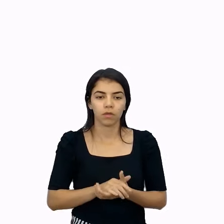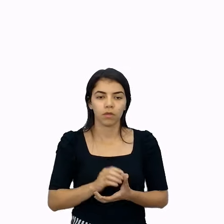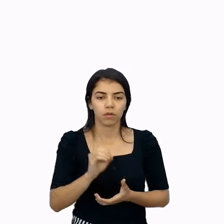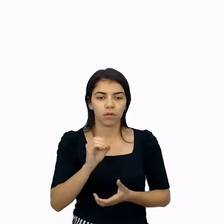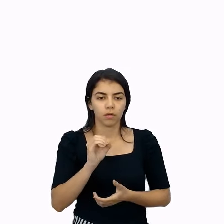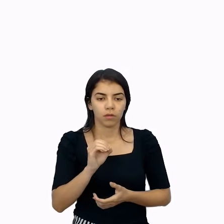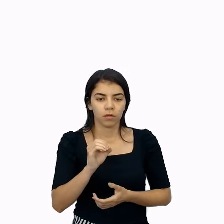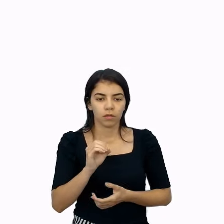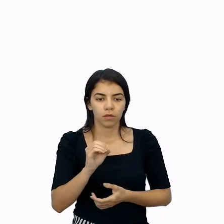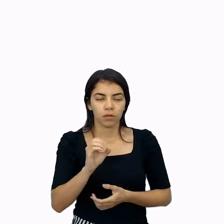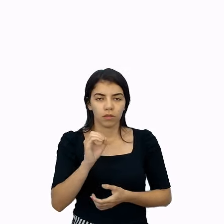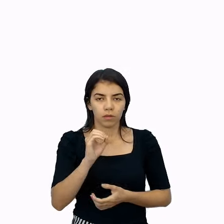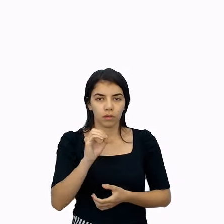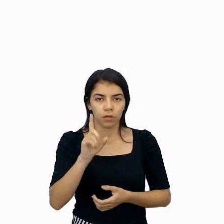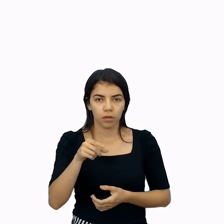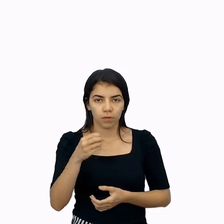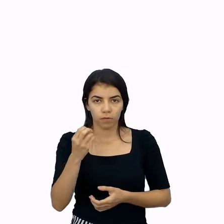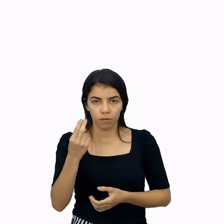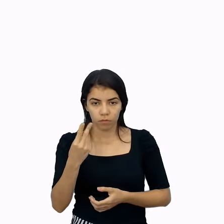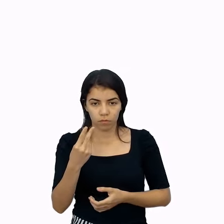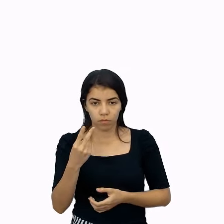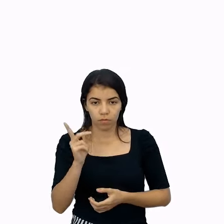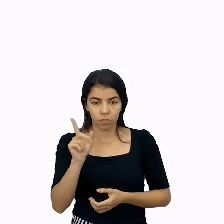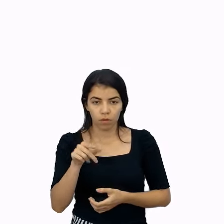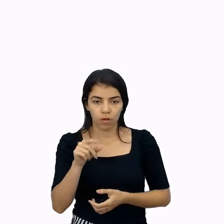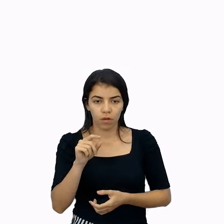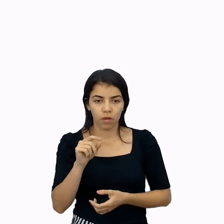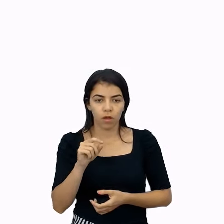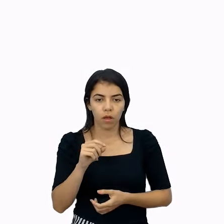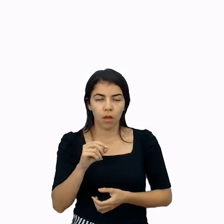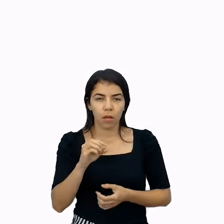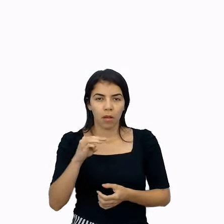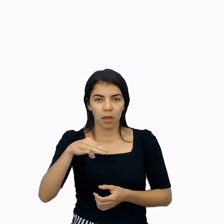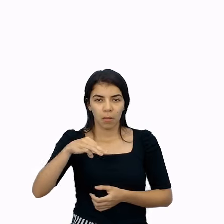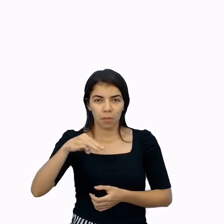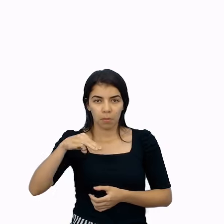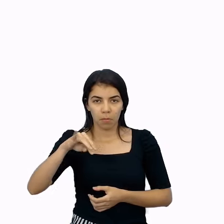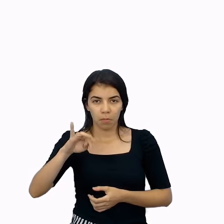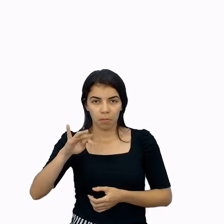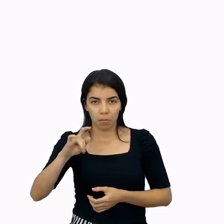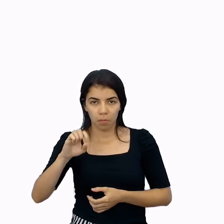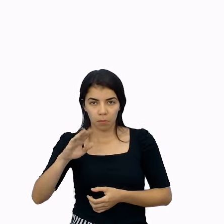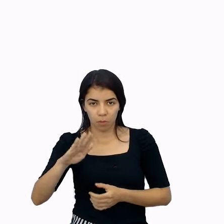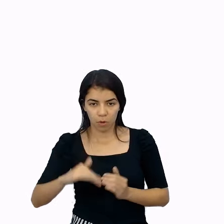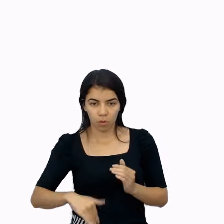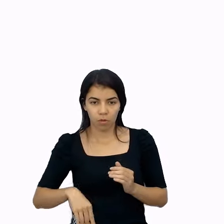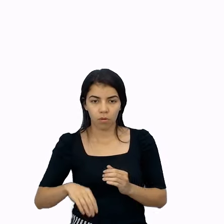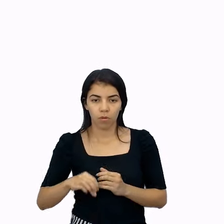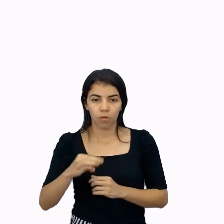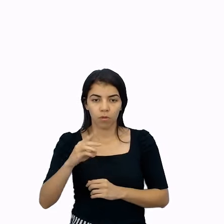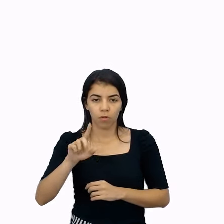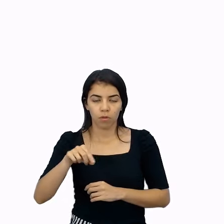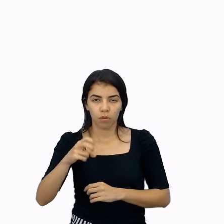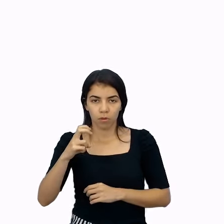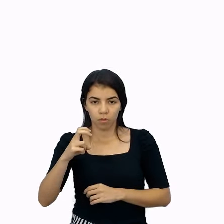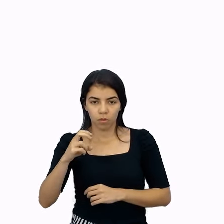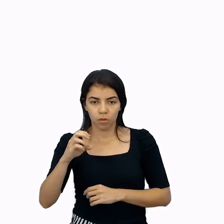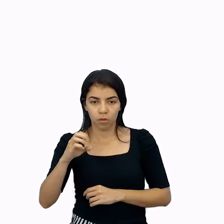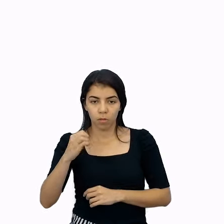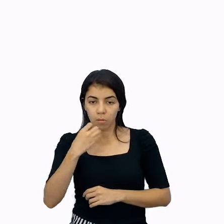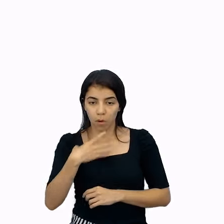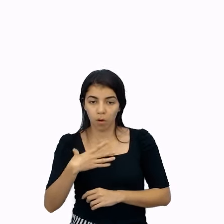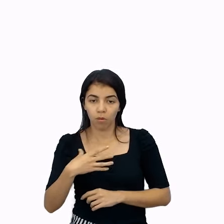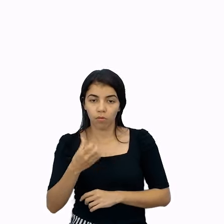bacana, mas tem de 0 a 2, que é o muito baixo, 4, de 3 a 5, o bom, do 6 a 8,